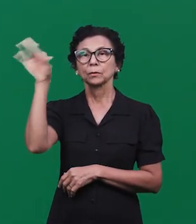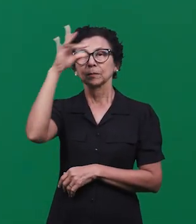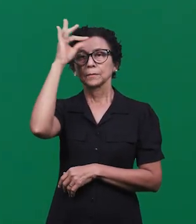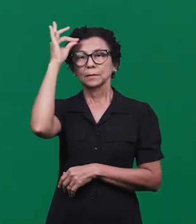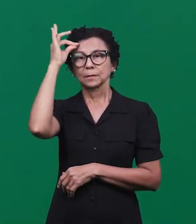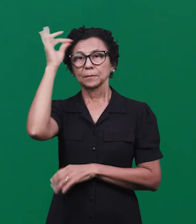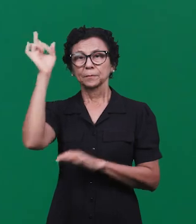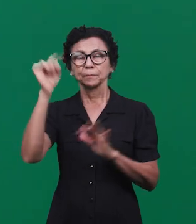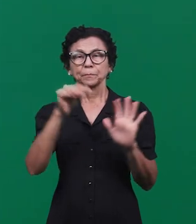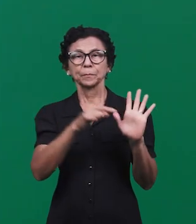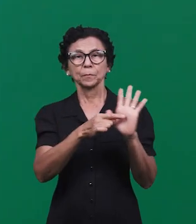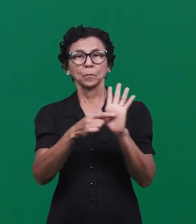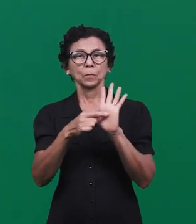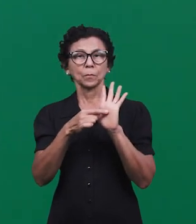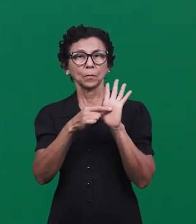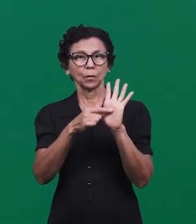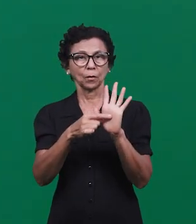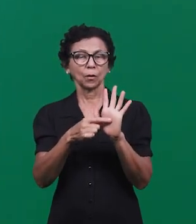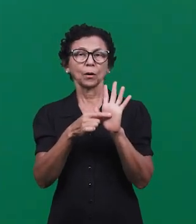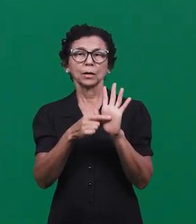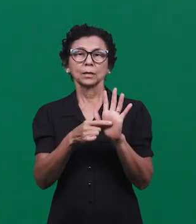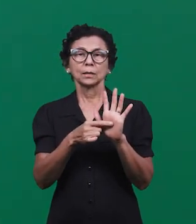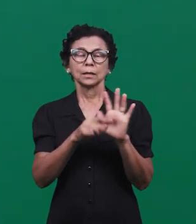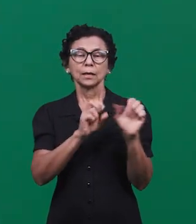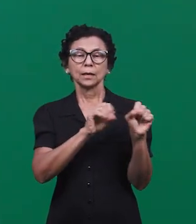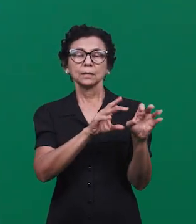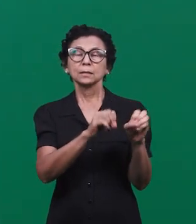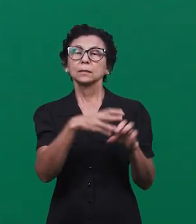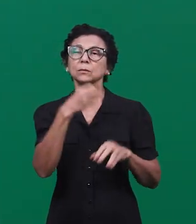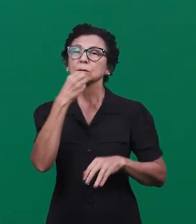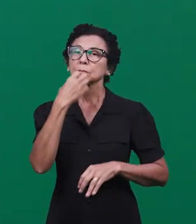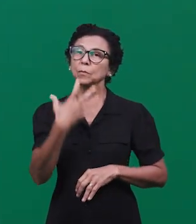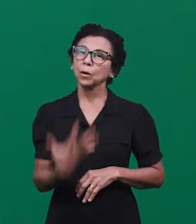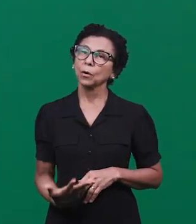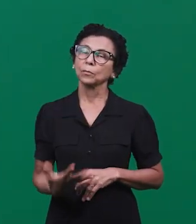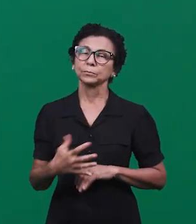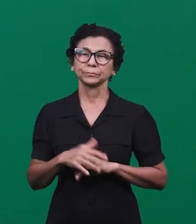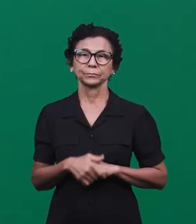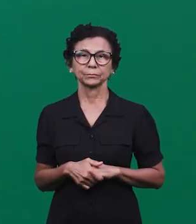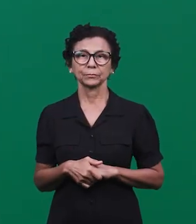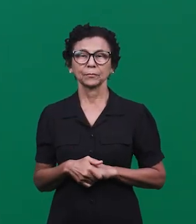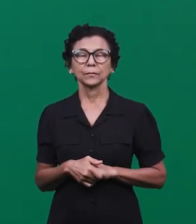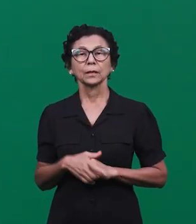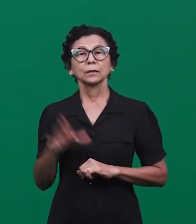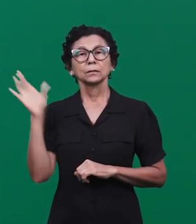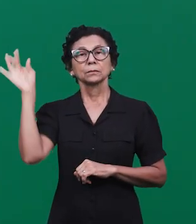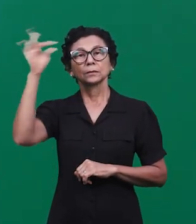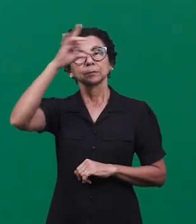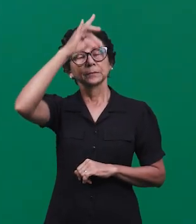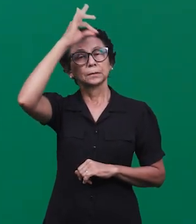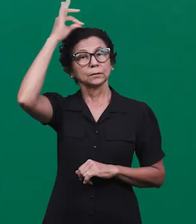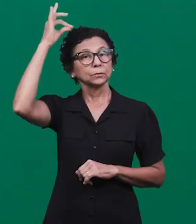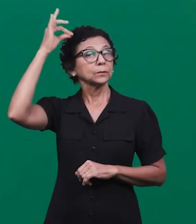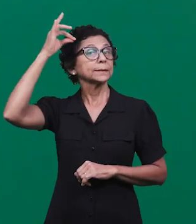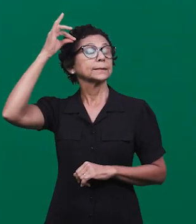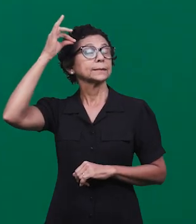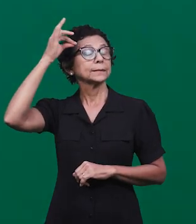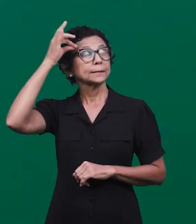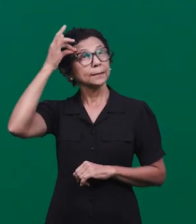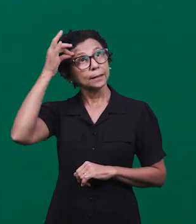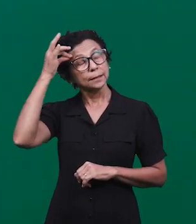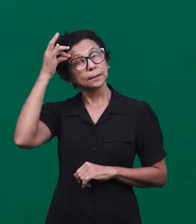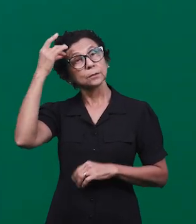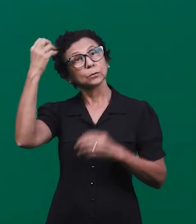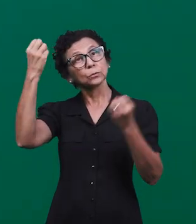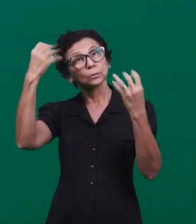nos mostra, né, os bons ensinos. O Espírito Santo é aquele que nos faz entender